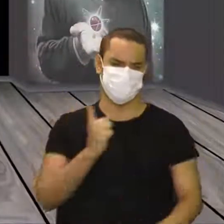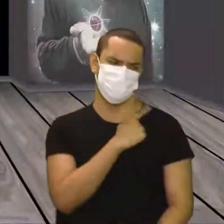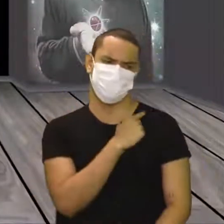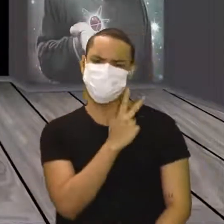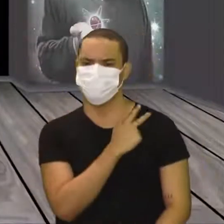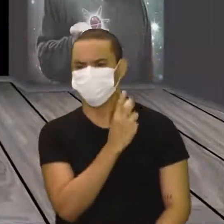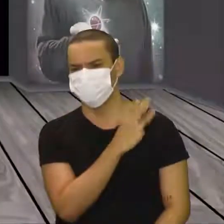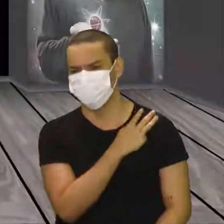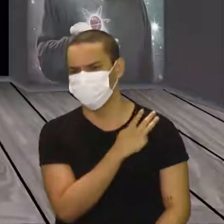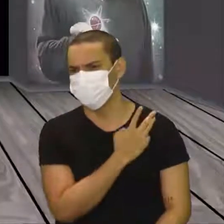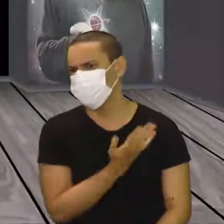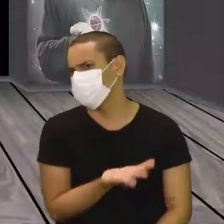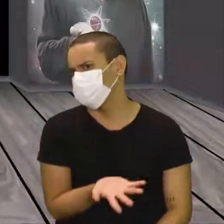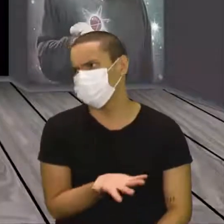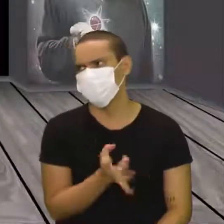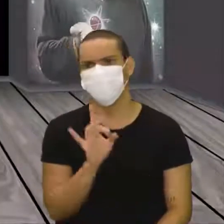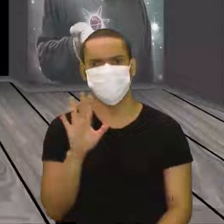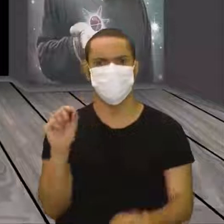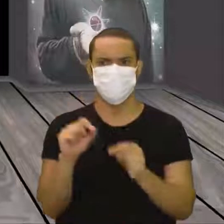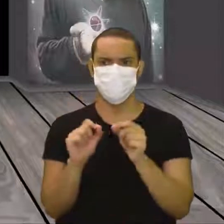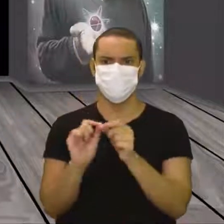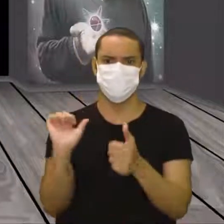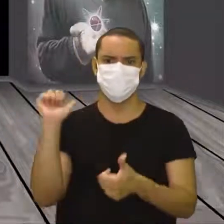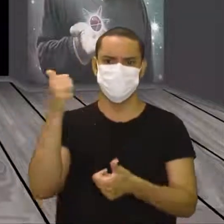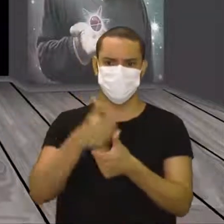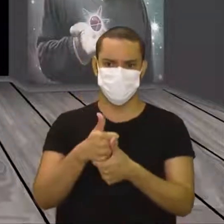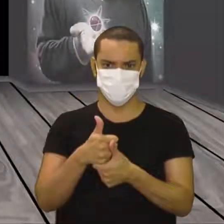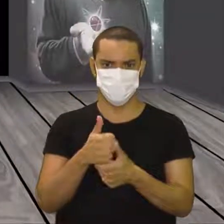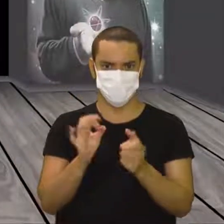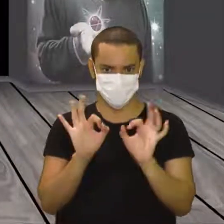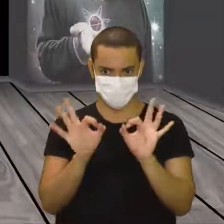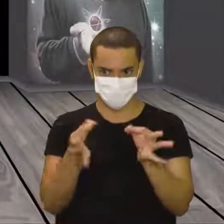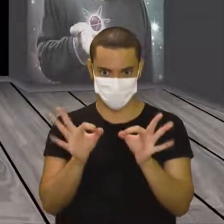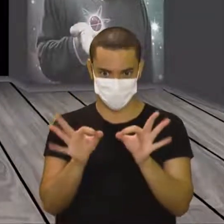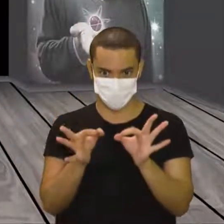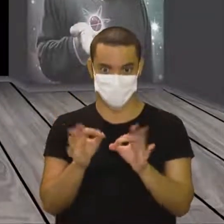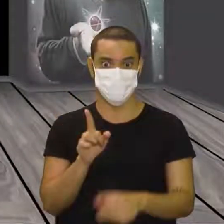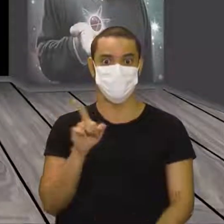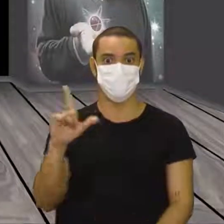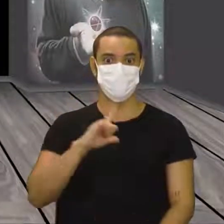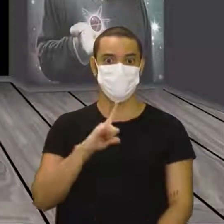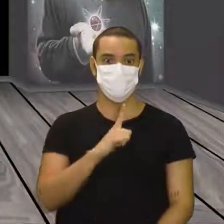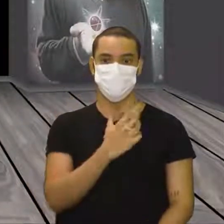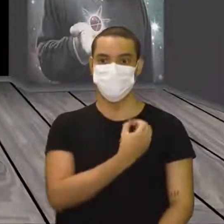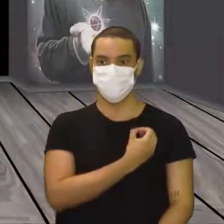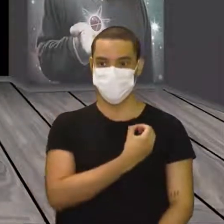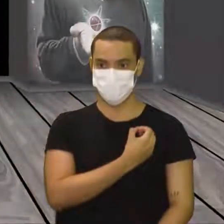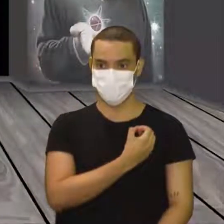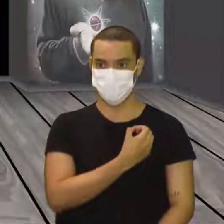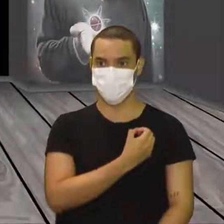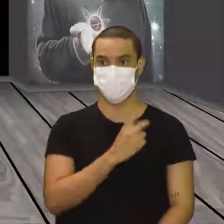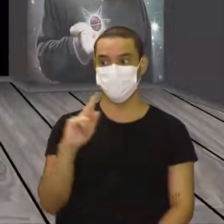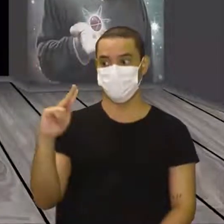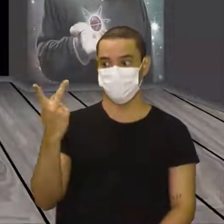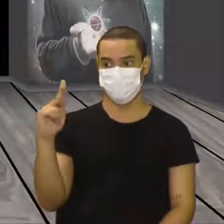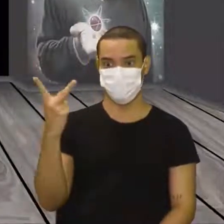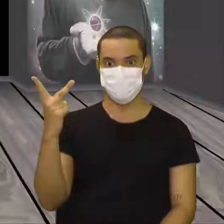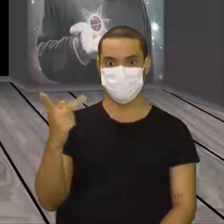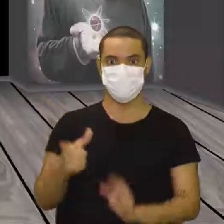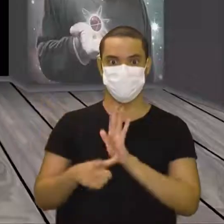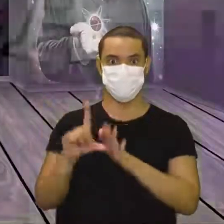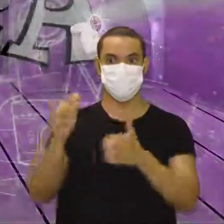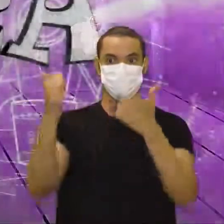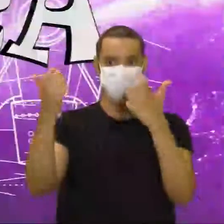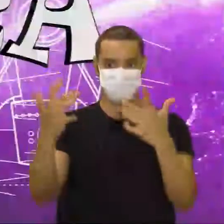ano fazendo conta, só fazer conta, substituir, tá bem? Lá vai ter o valor daquela constante H que foi falado para você. Vamos